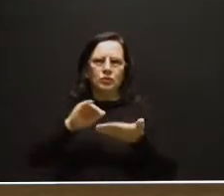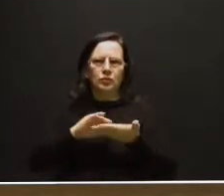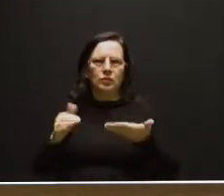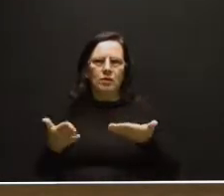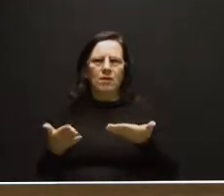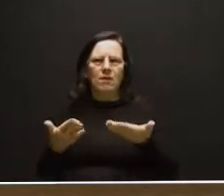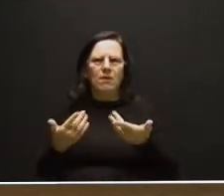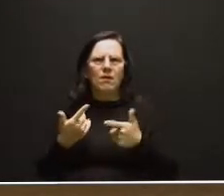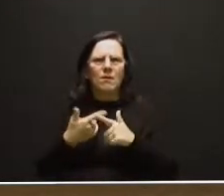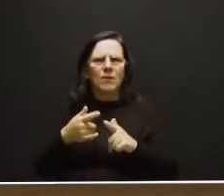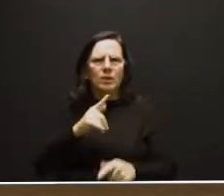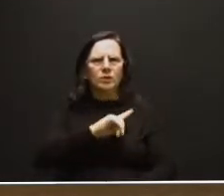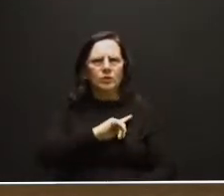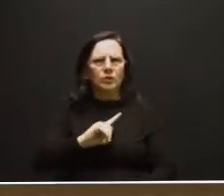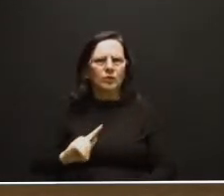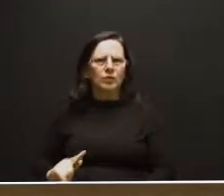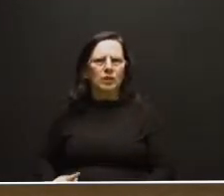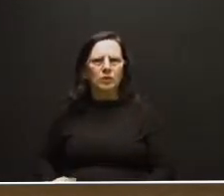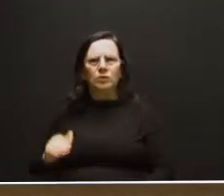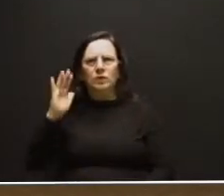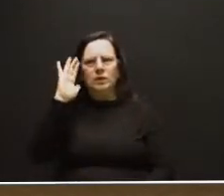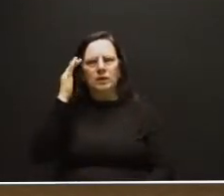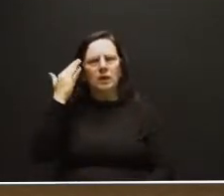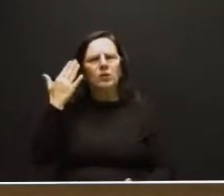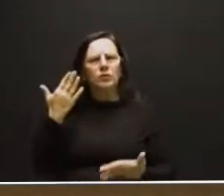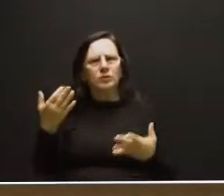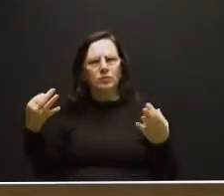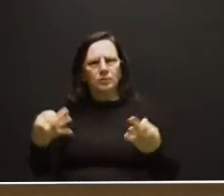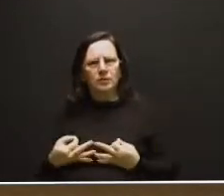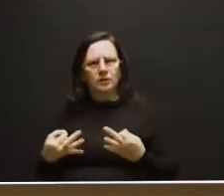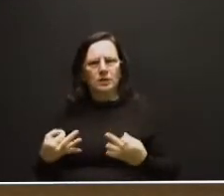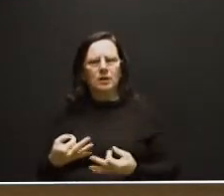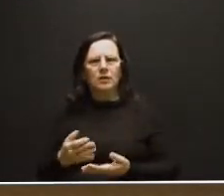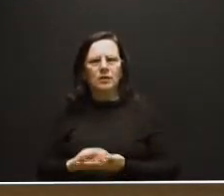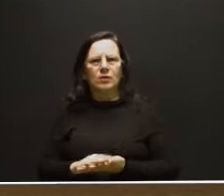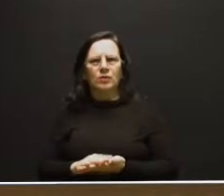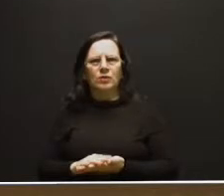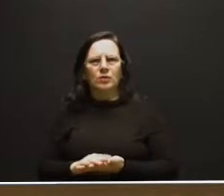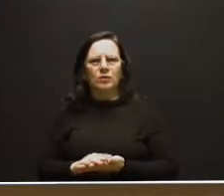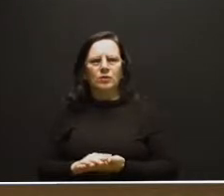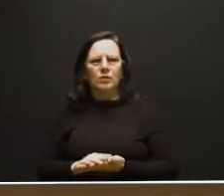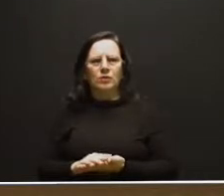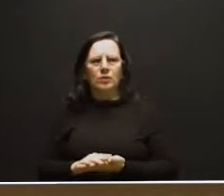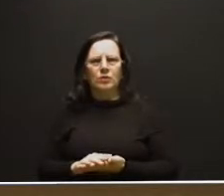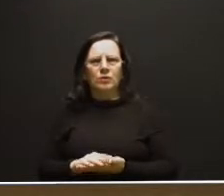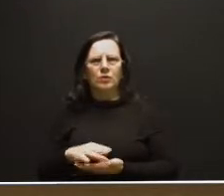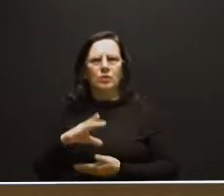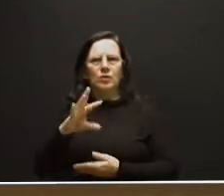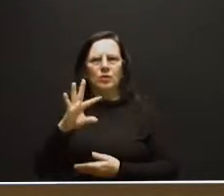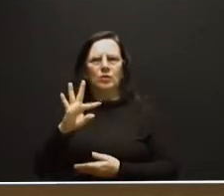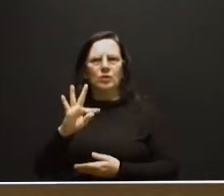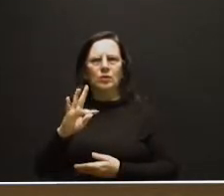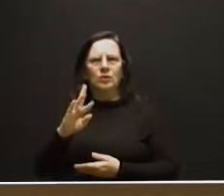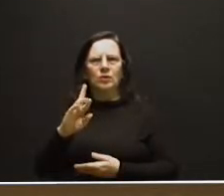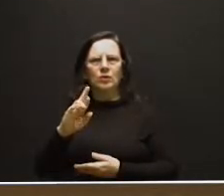governo também não entende que os jogadores tão certo no tribunal de contas